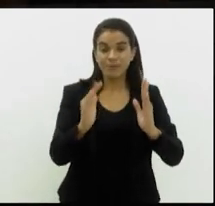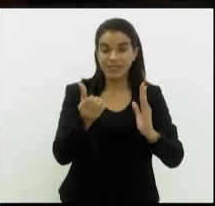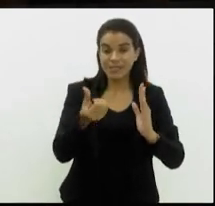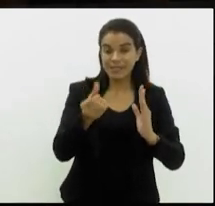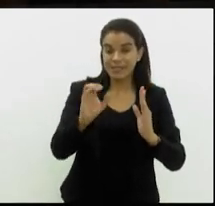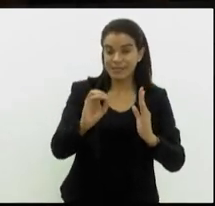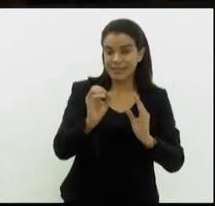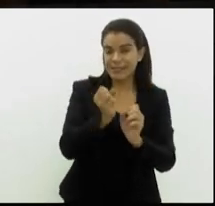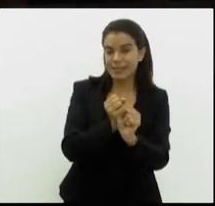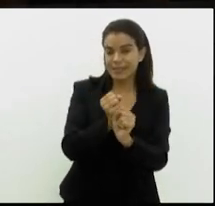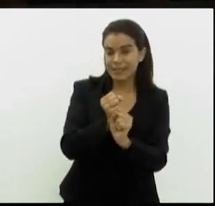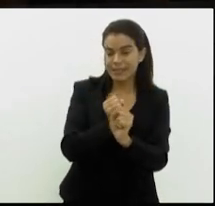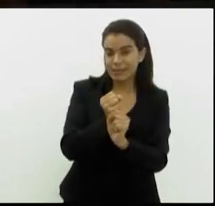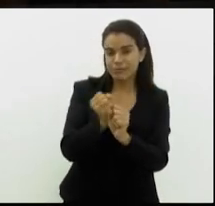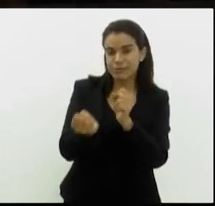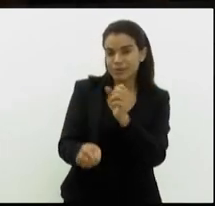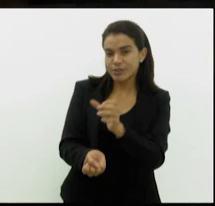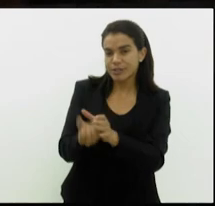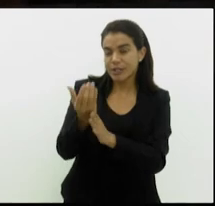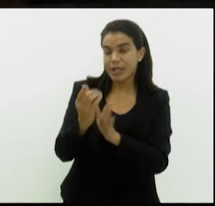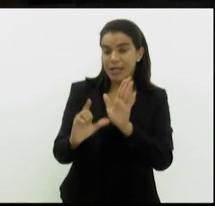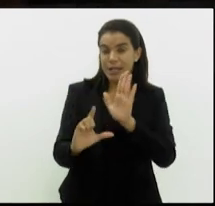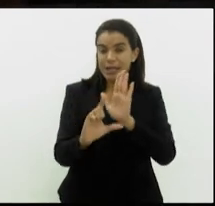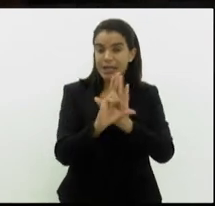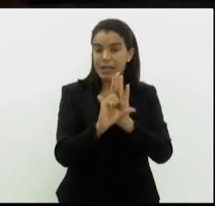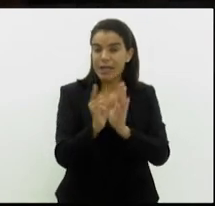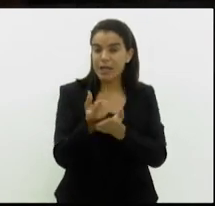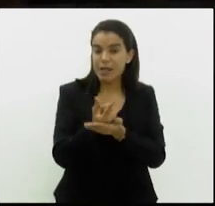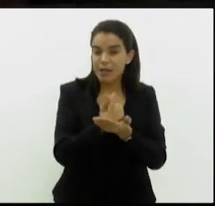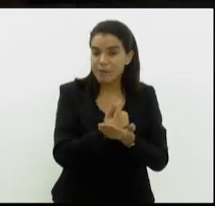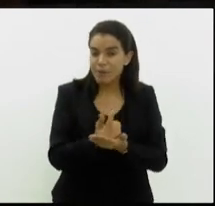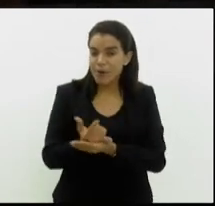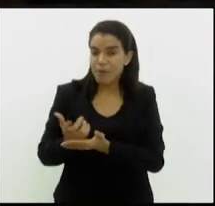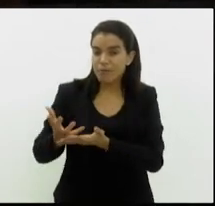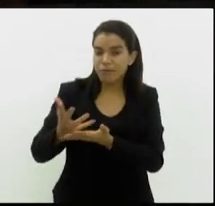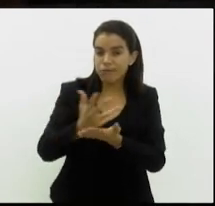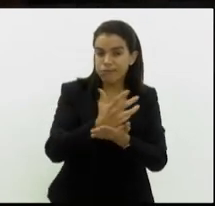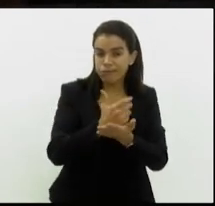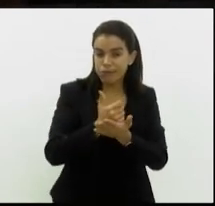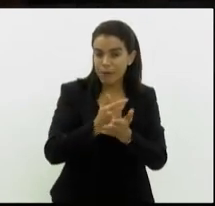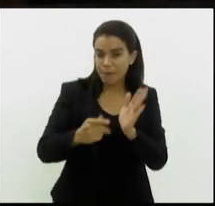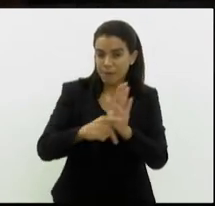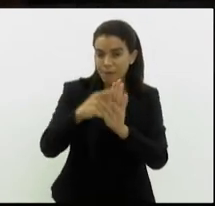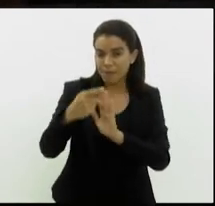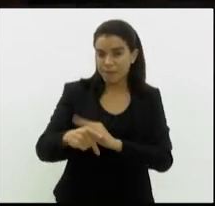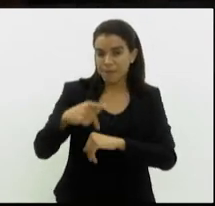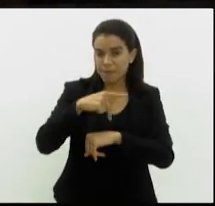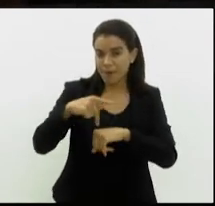criação da lei orçamentária do nosso país,